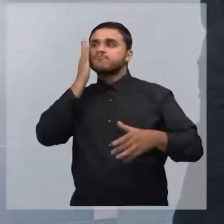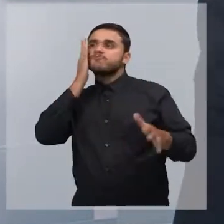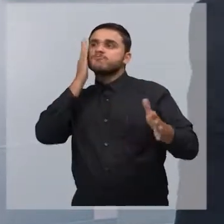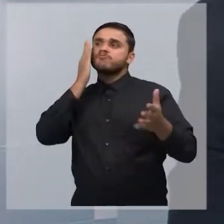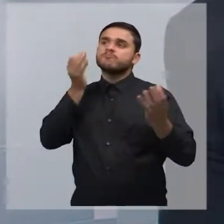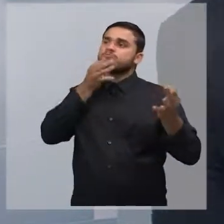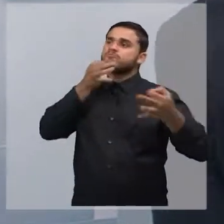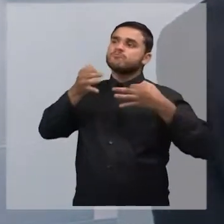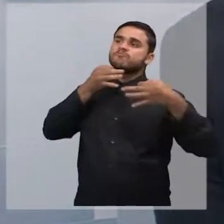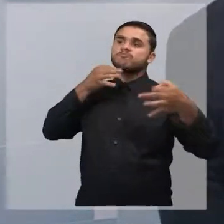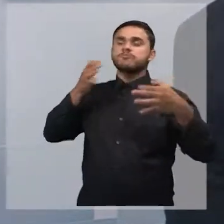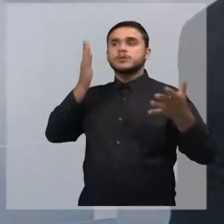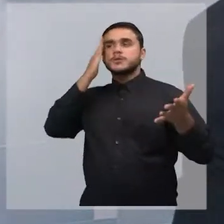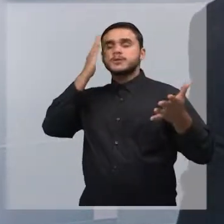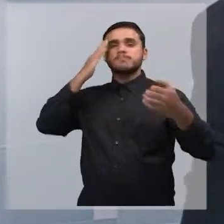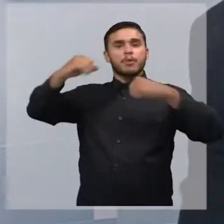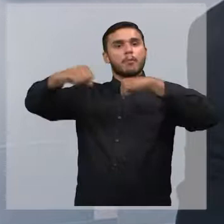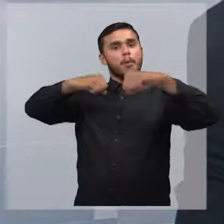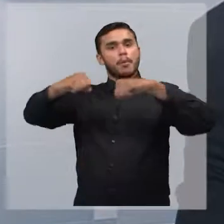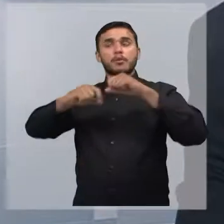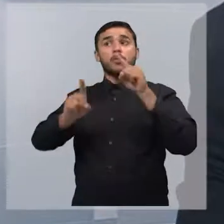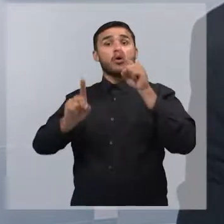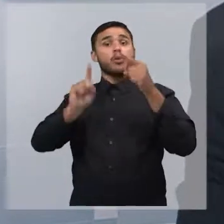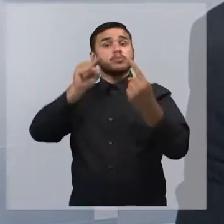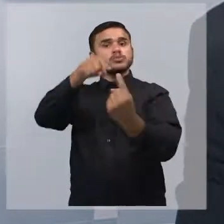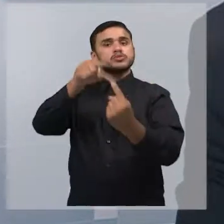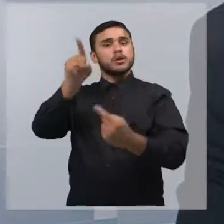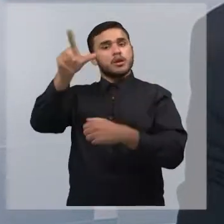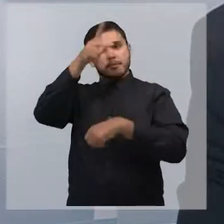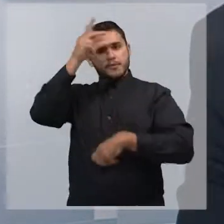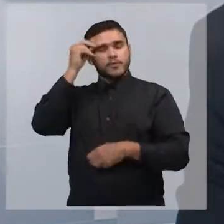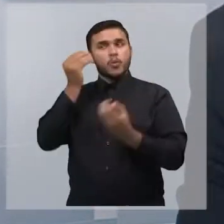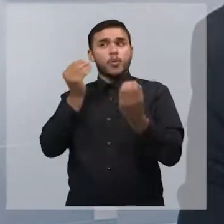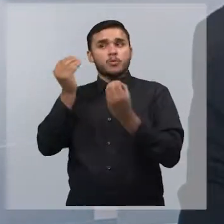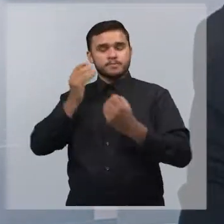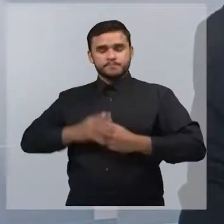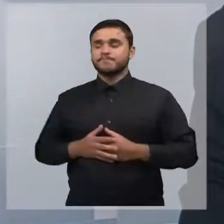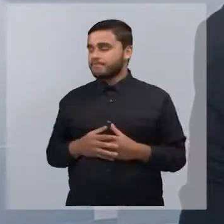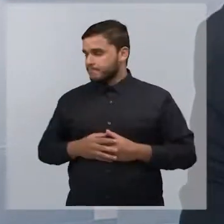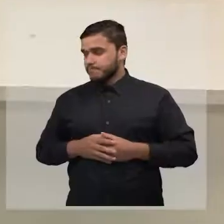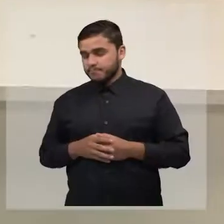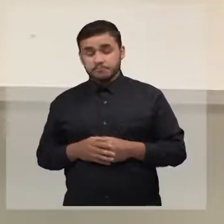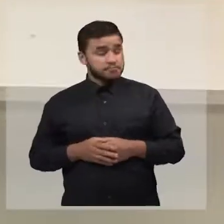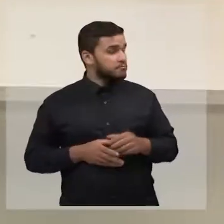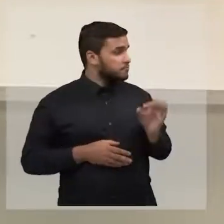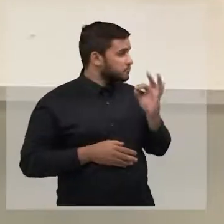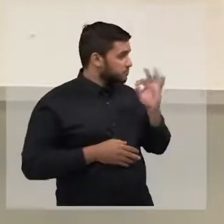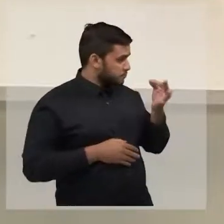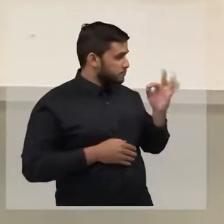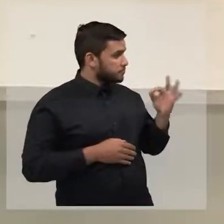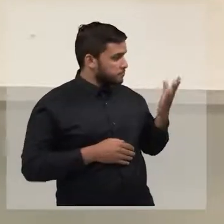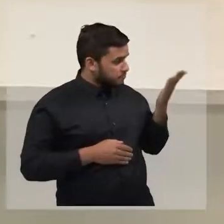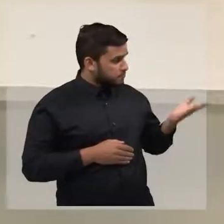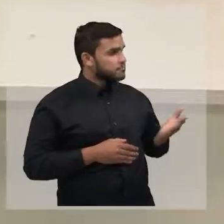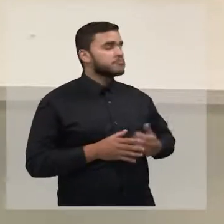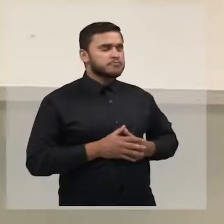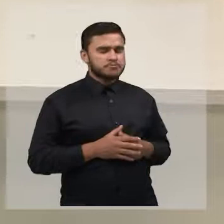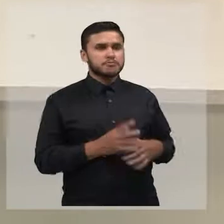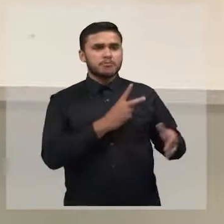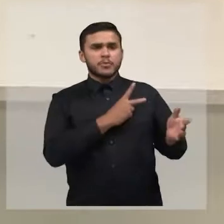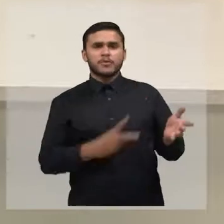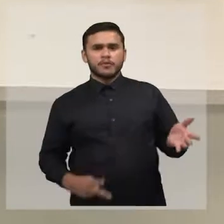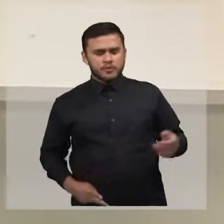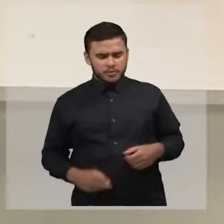digamos que a gente fica mais crítico das intenções do prefeito. O senhor falou na relação com os